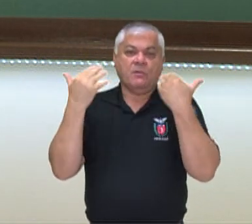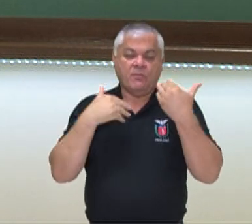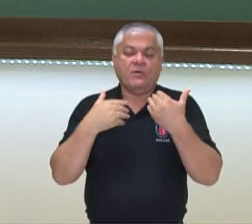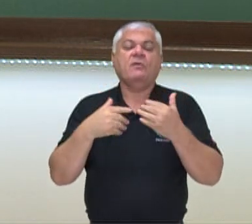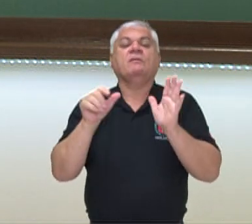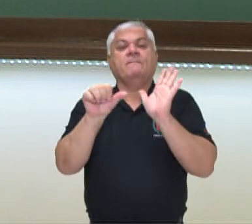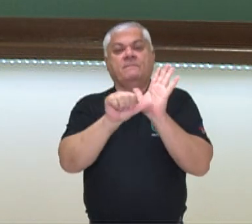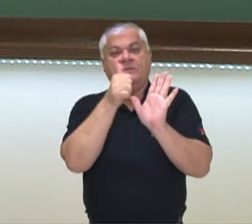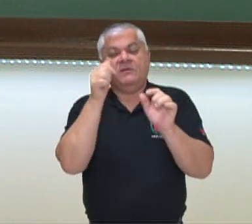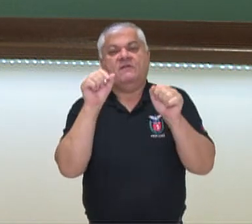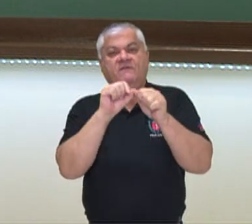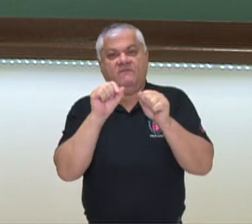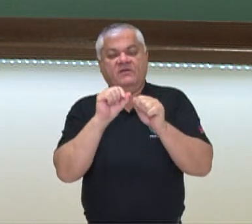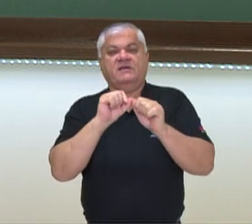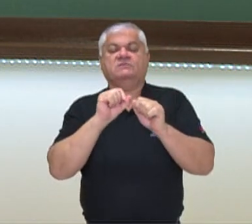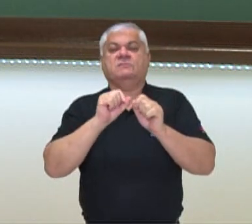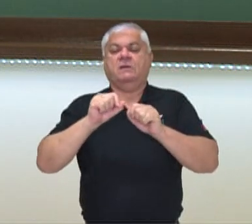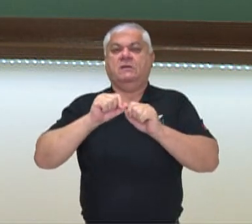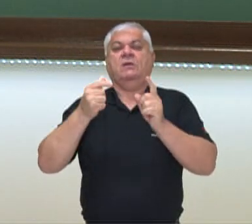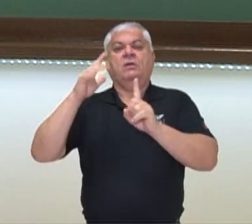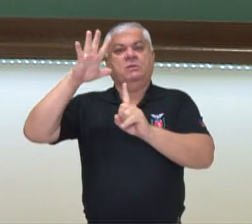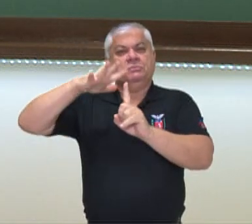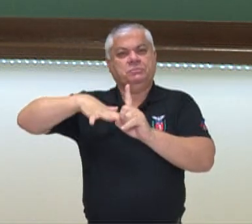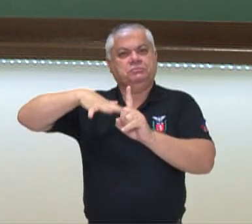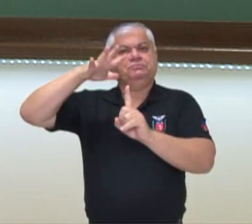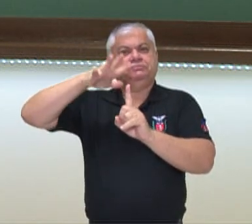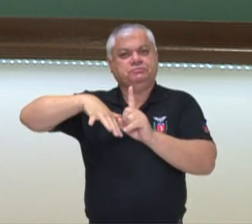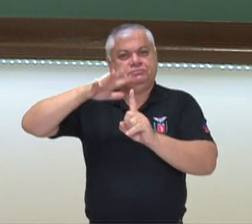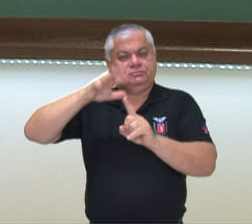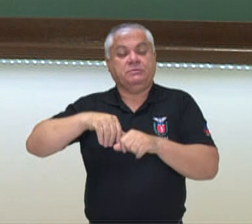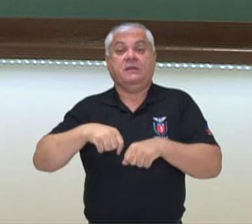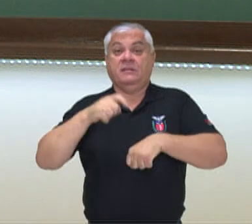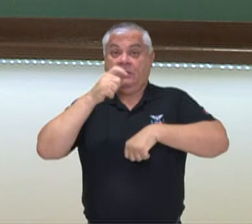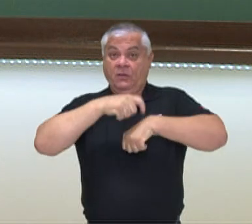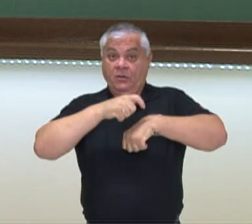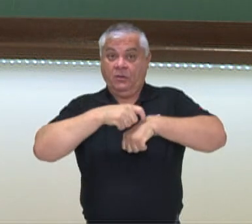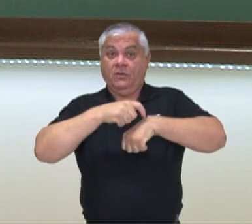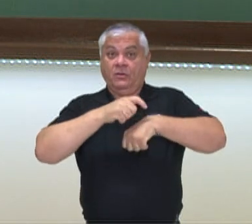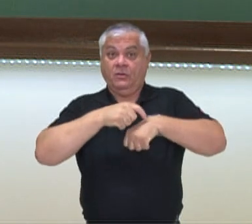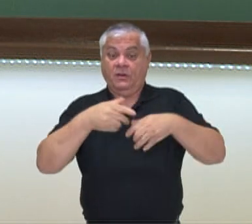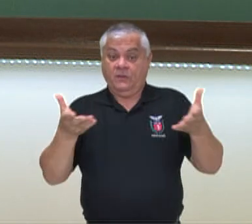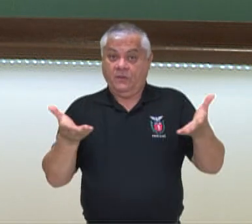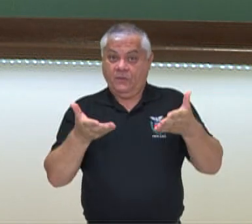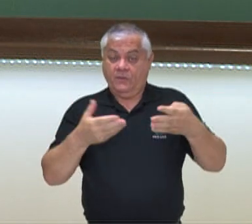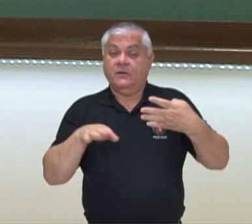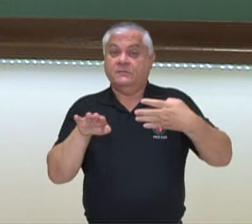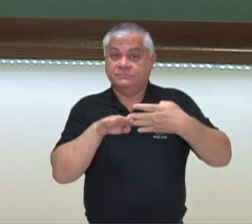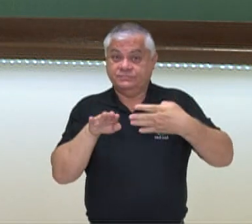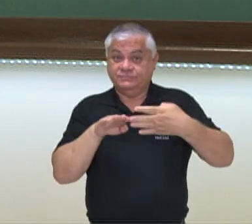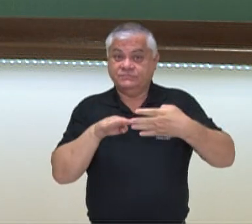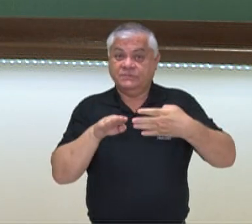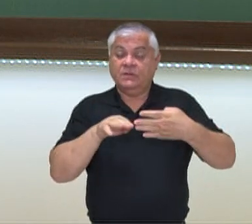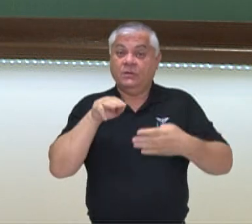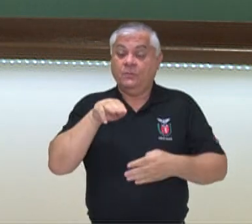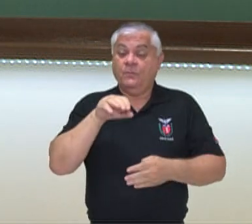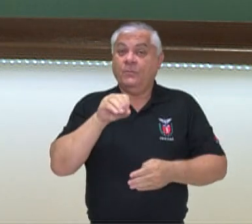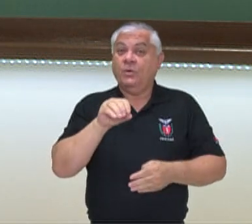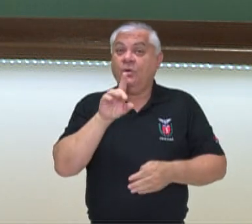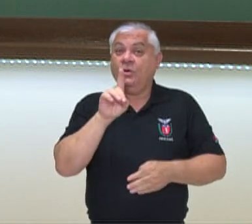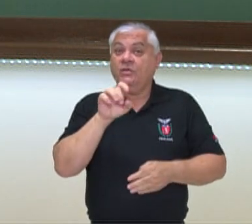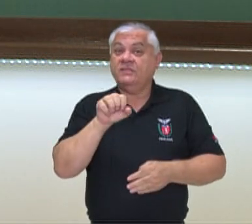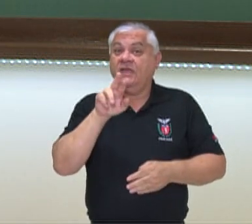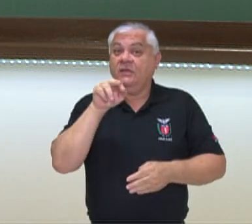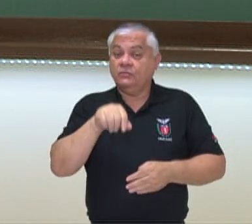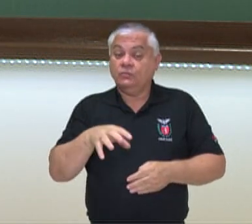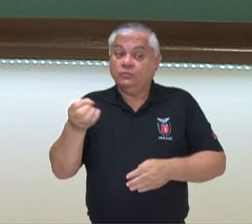gente vai encontrar o Uca-Uca. Um momento mais contemporâneo, mais moderno, que é como uma das modalidades dos Jogos dos